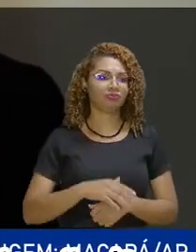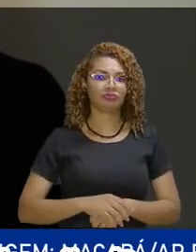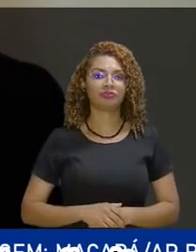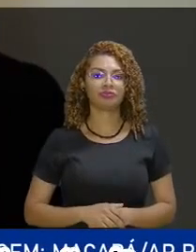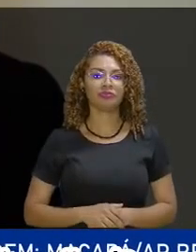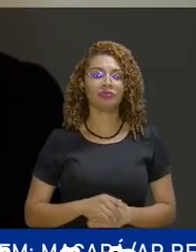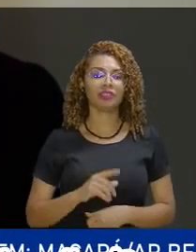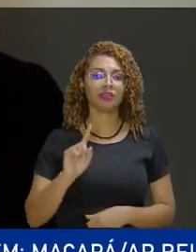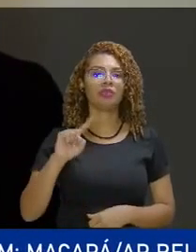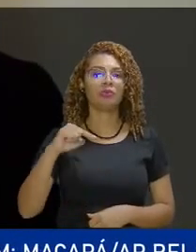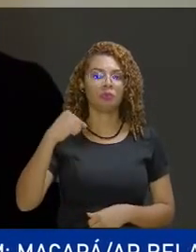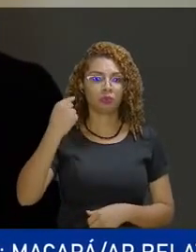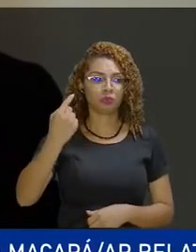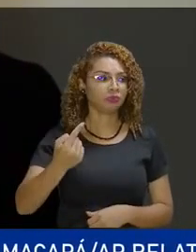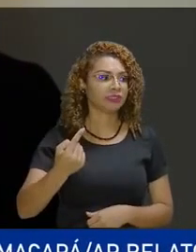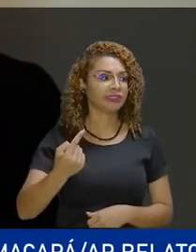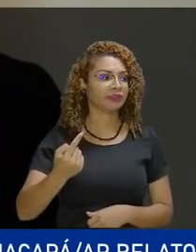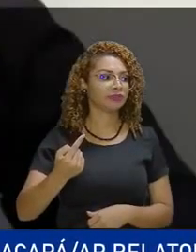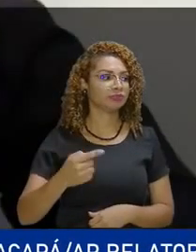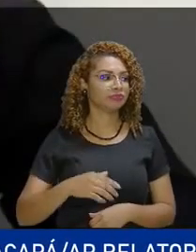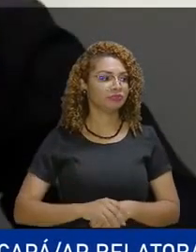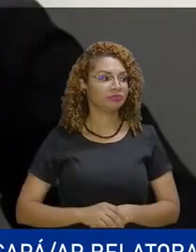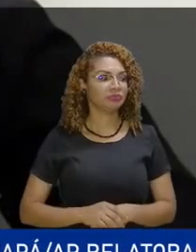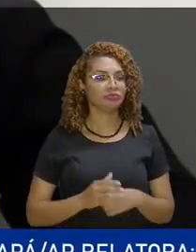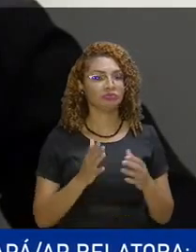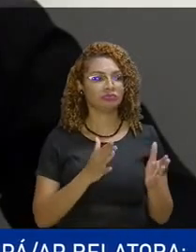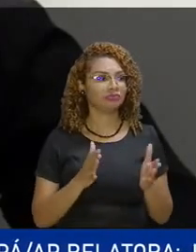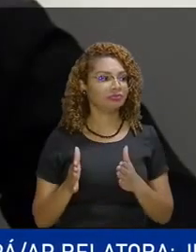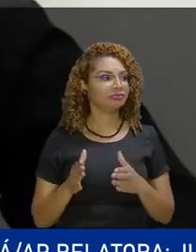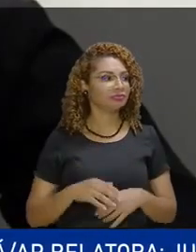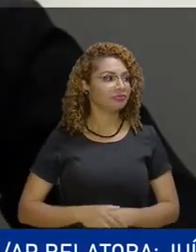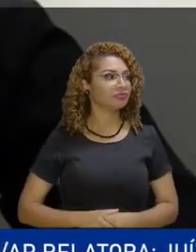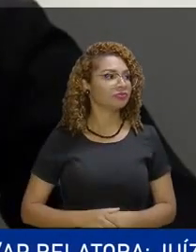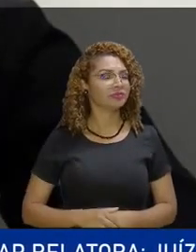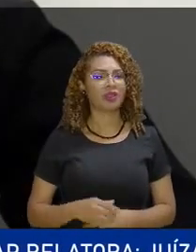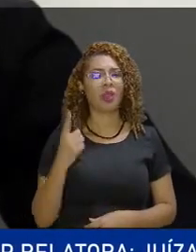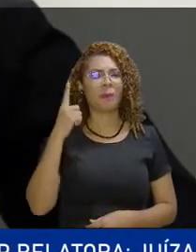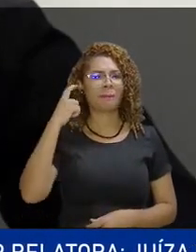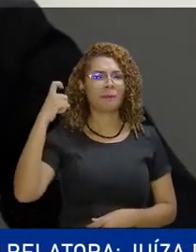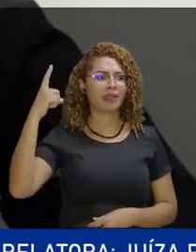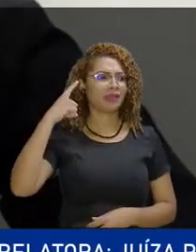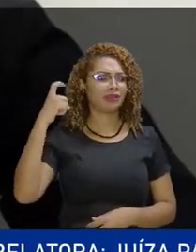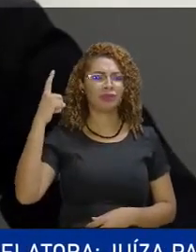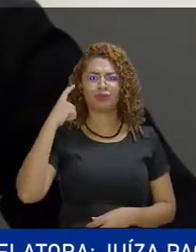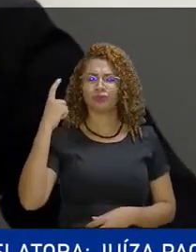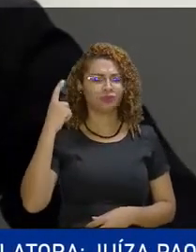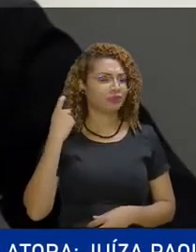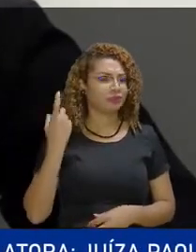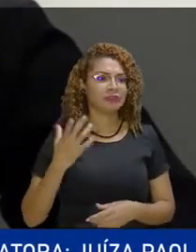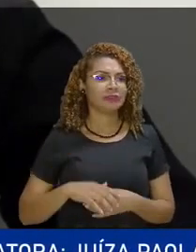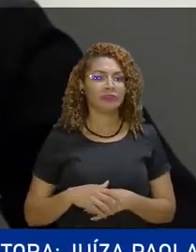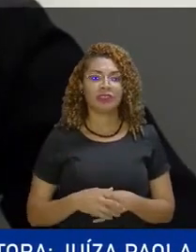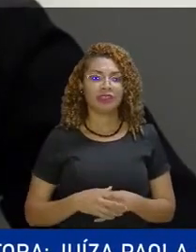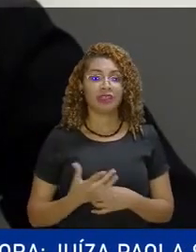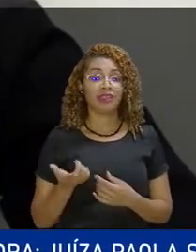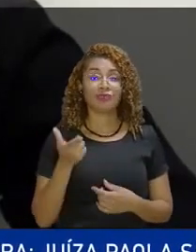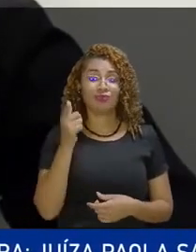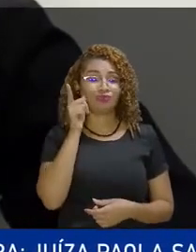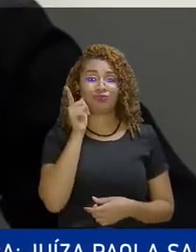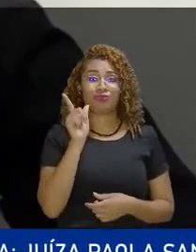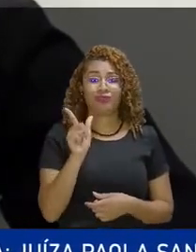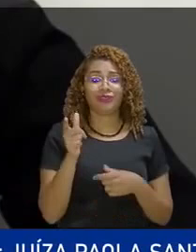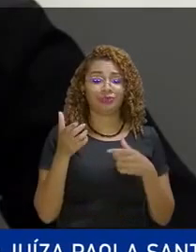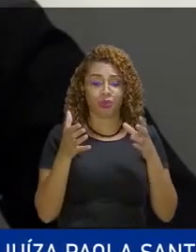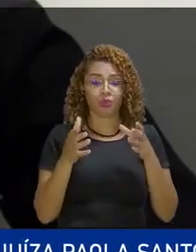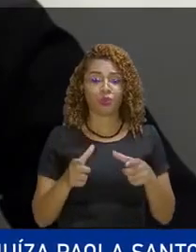e jogar na próxima sessão, não é? Exato, presidente. O barulho aqui está muito intenso, eu não consegui no local